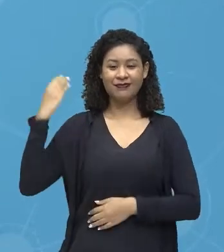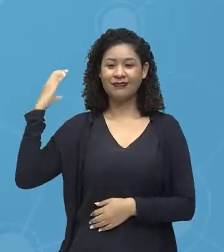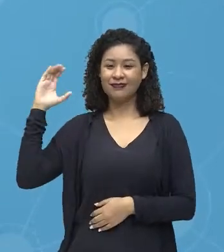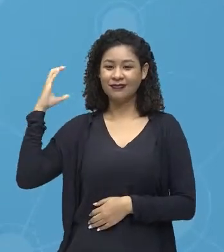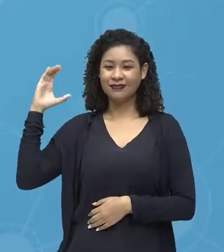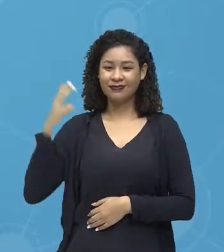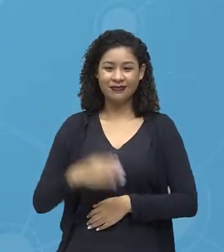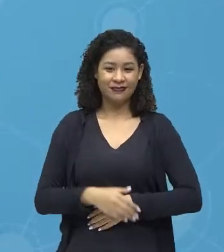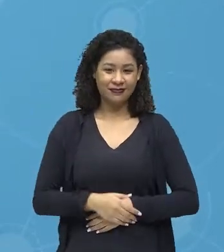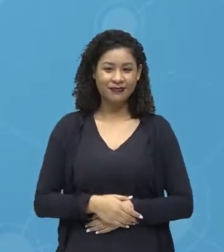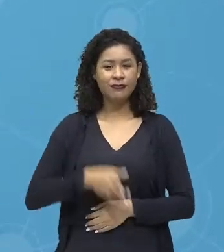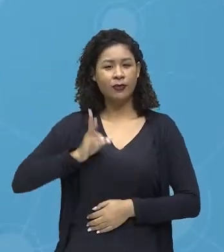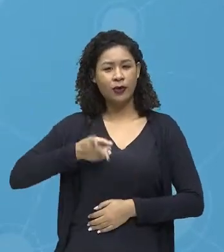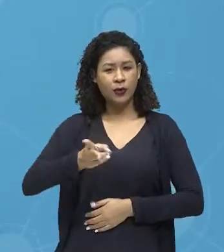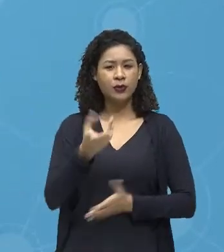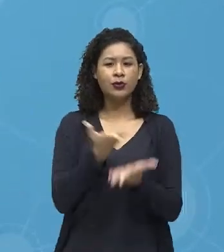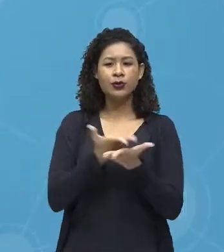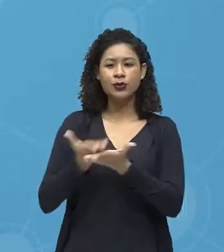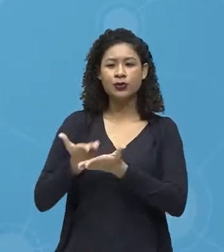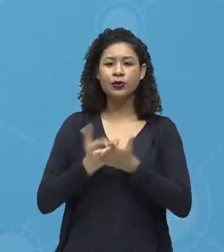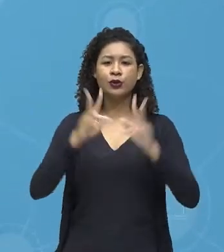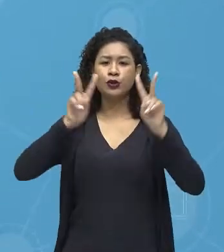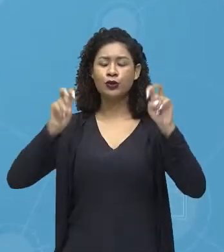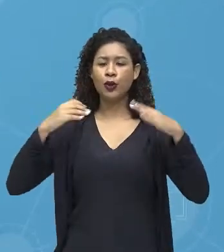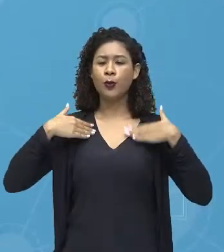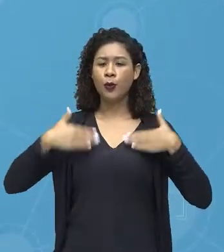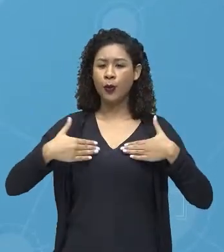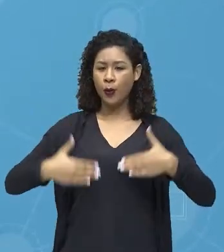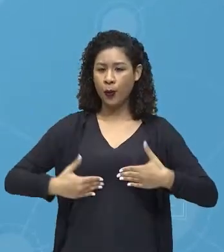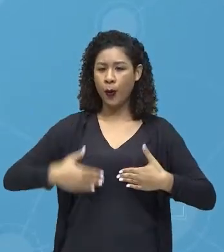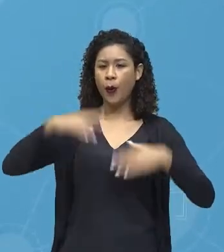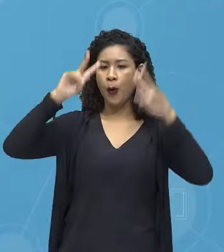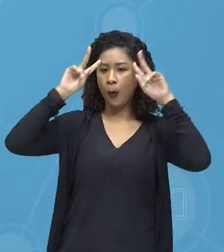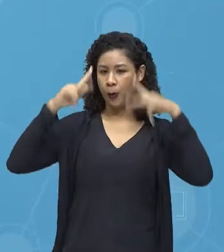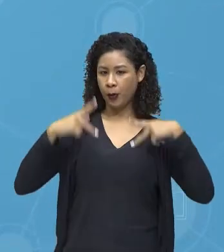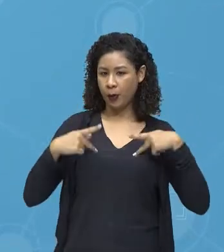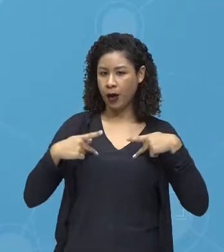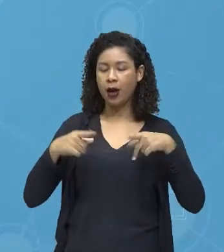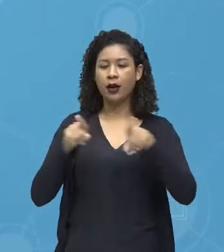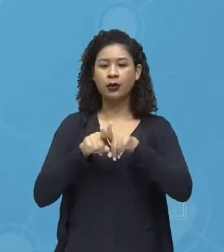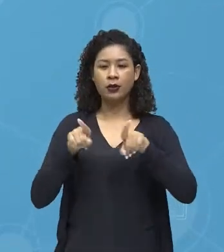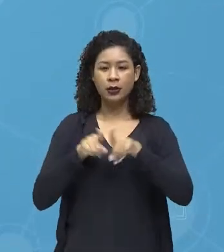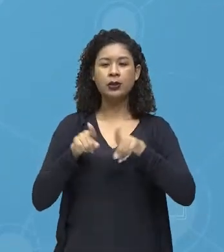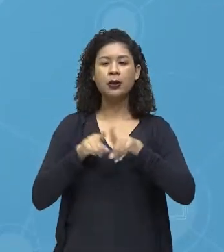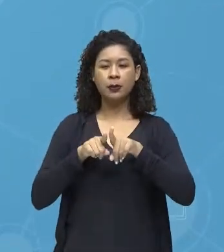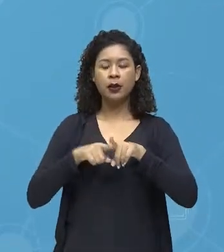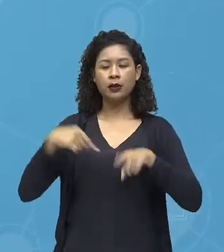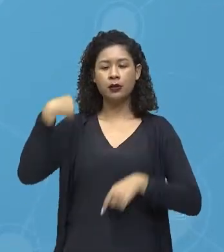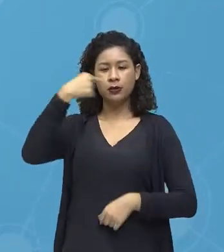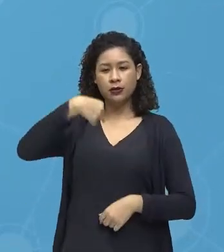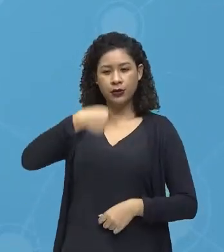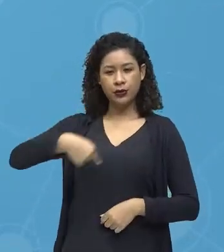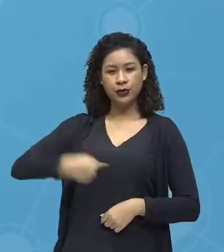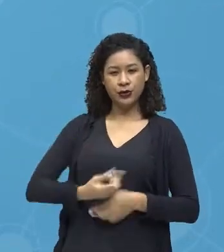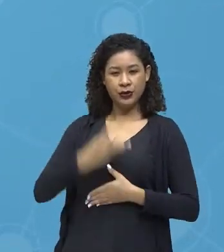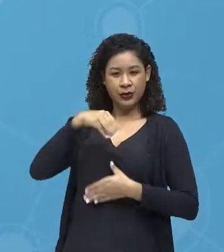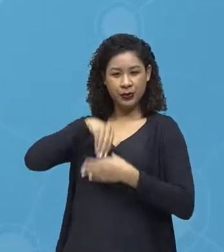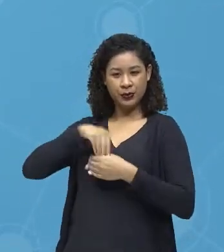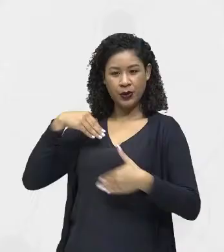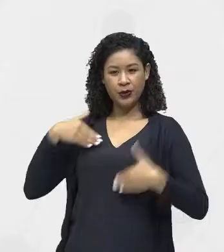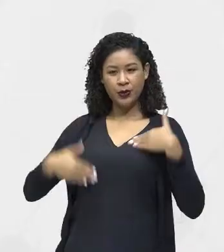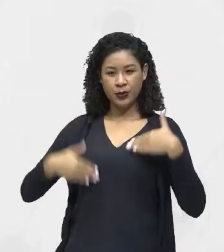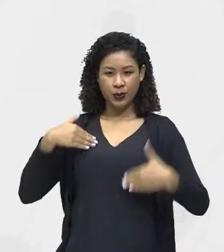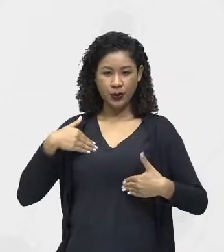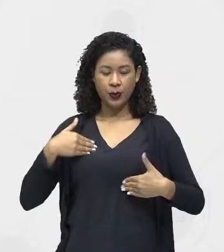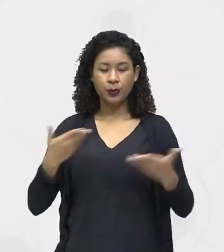Vamos continuar aí nossos estudos sobre o corpo humano, os sistemas que fazem parte do corpo humano, e a aula de hoje vamos observar